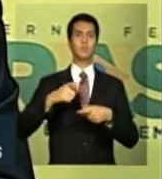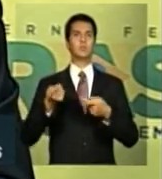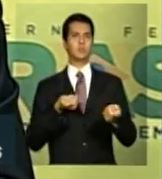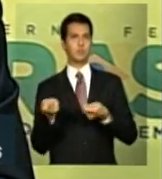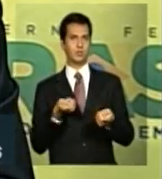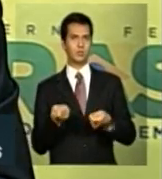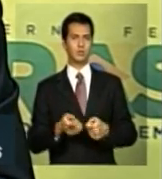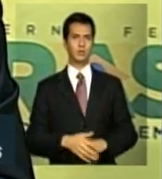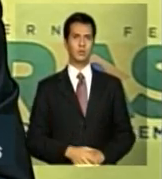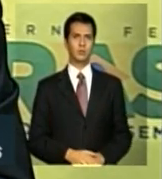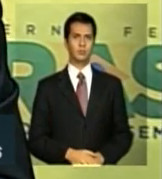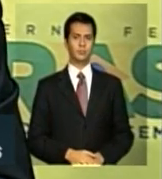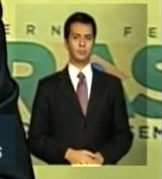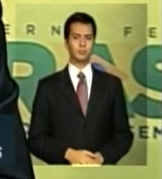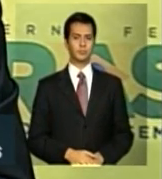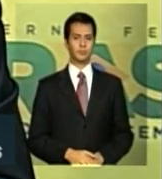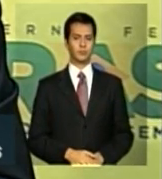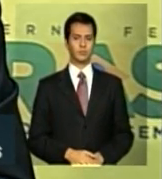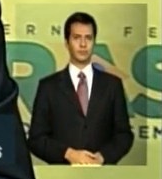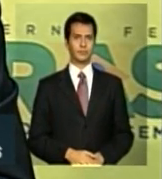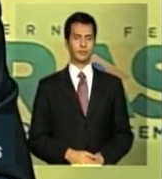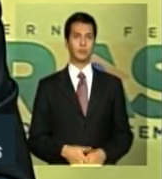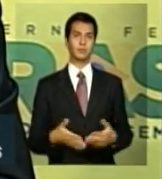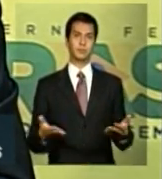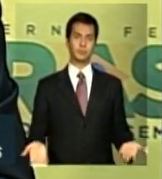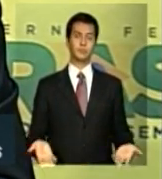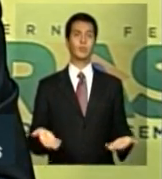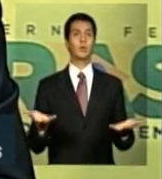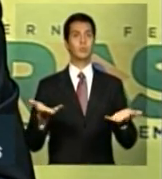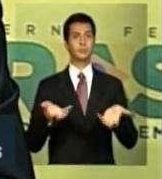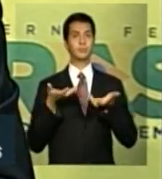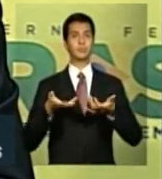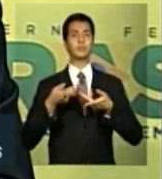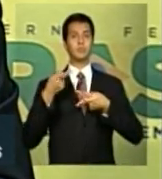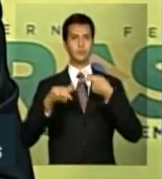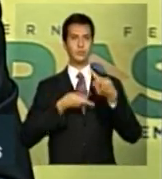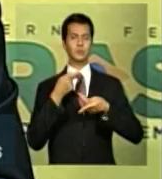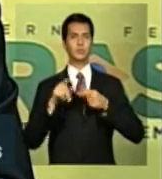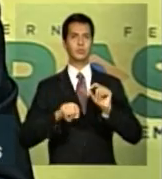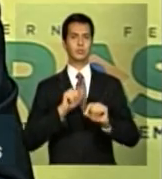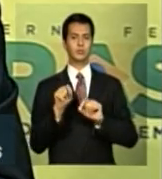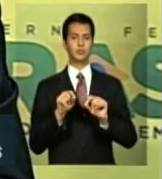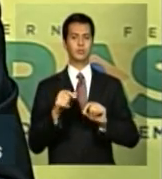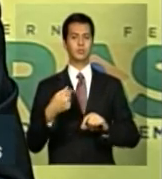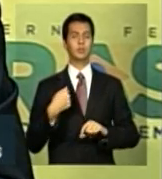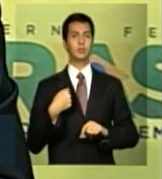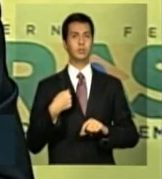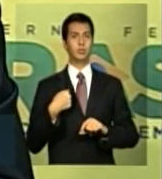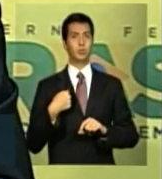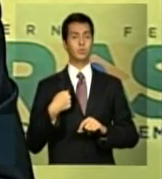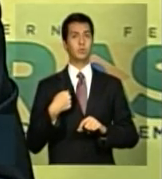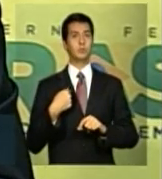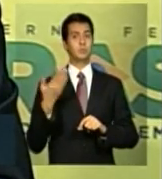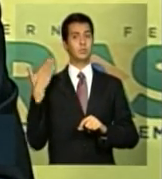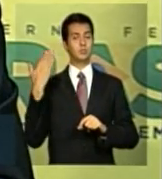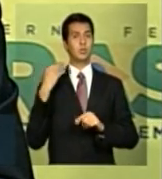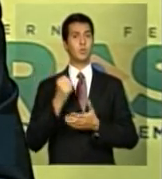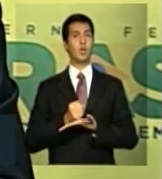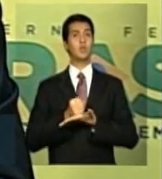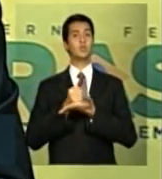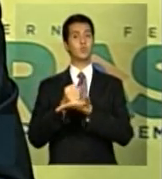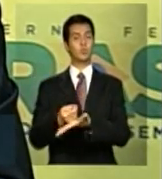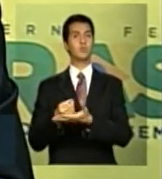Então, por tudo isso, eu queria argumentar, eu sou fundador da ANDES, fui seu